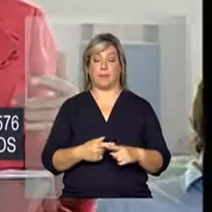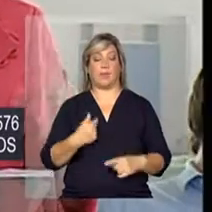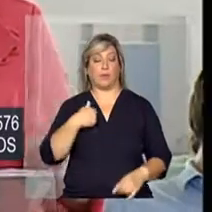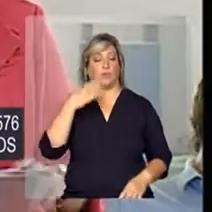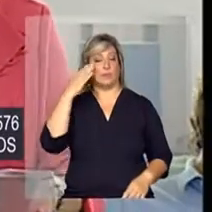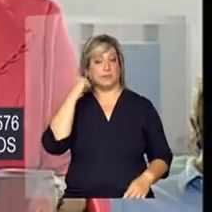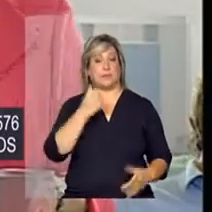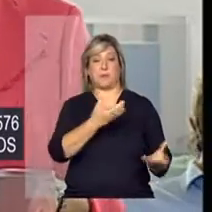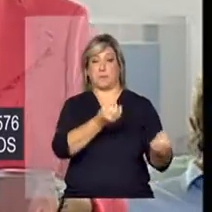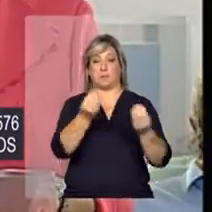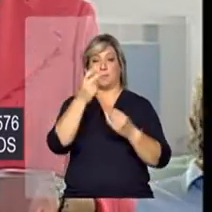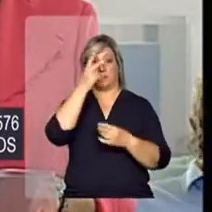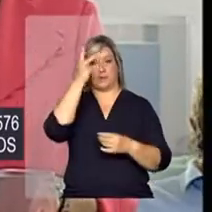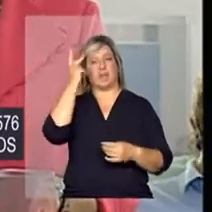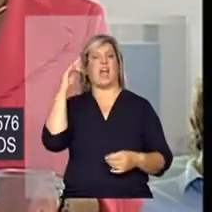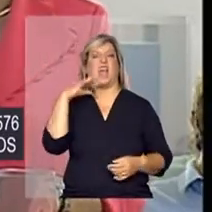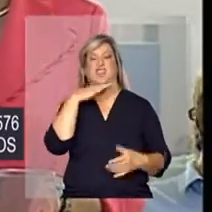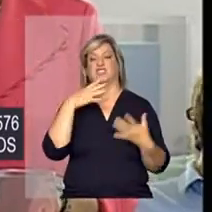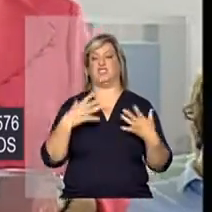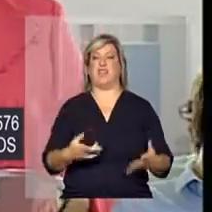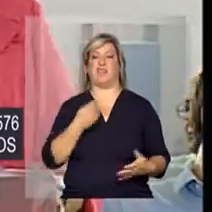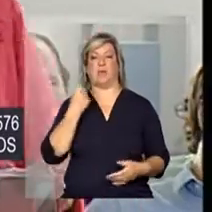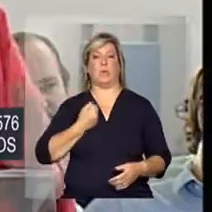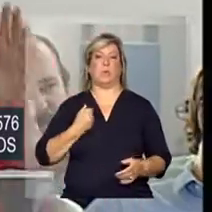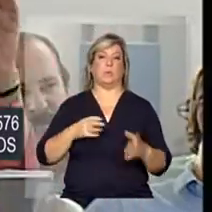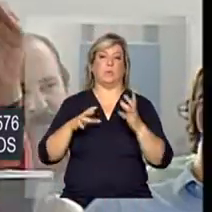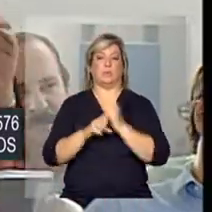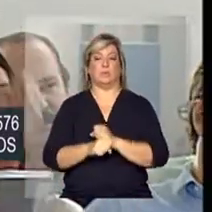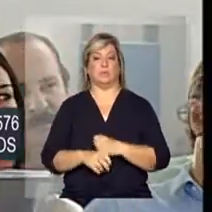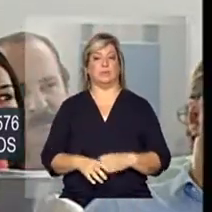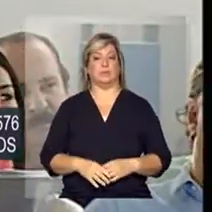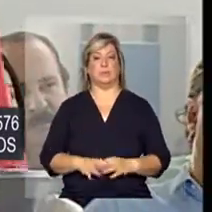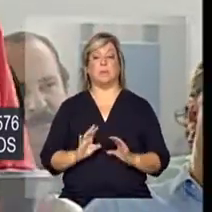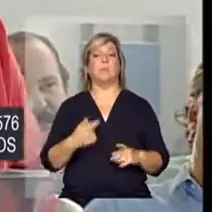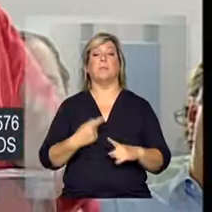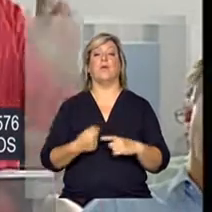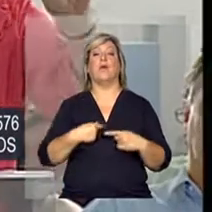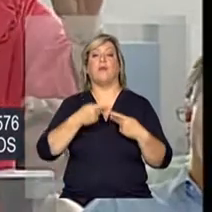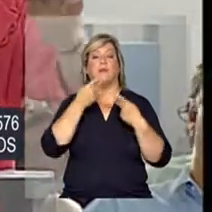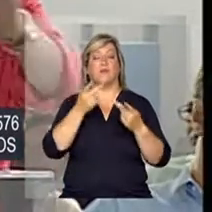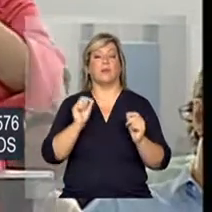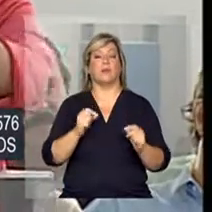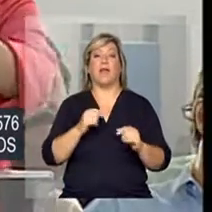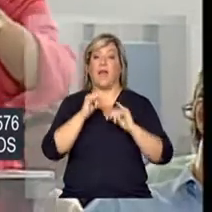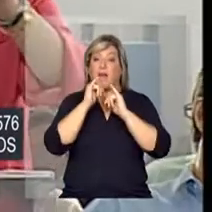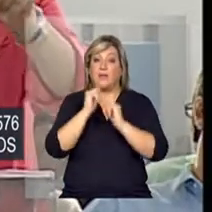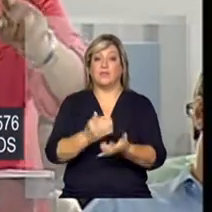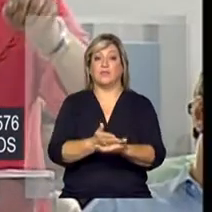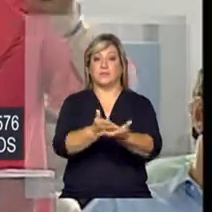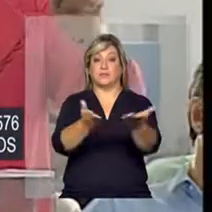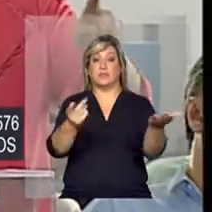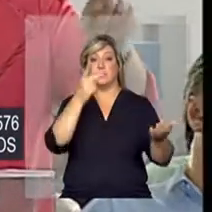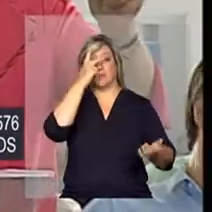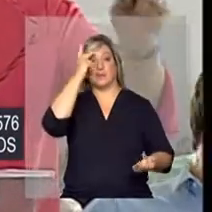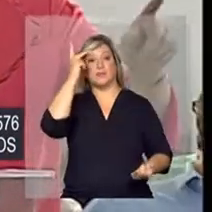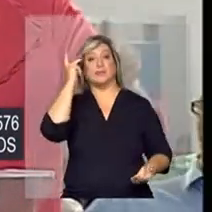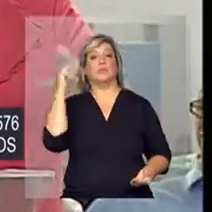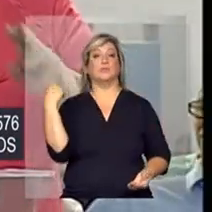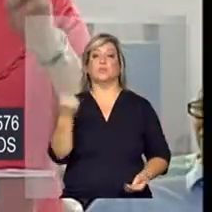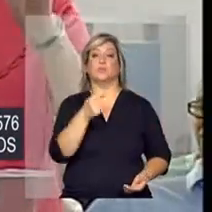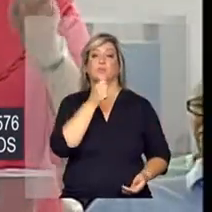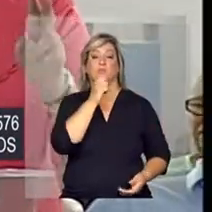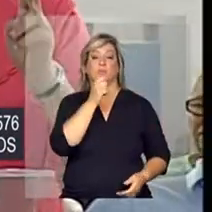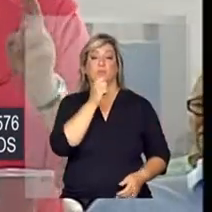muita gente acha chato? Por que que eu estou falando? Para dizer para as pessoas que ainda não têm